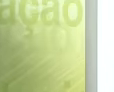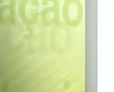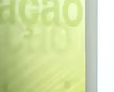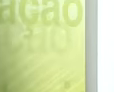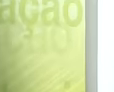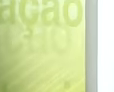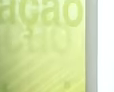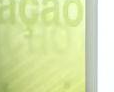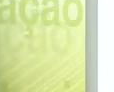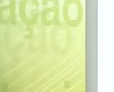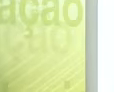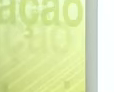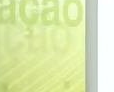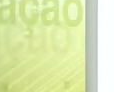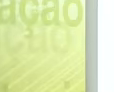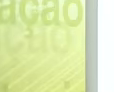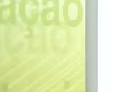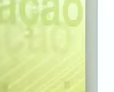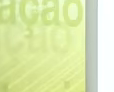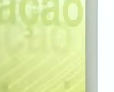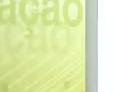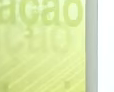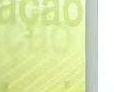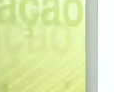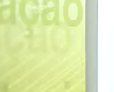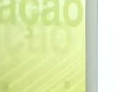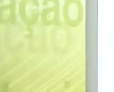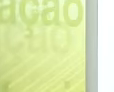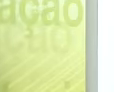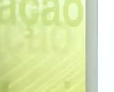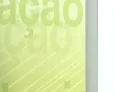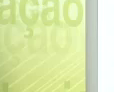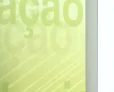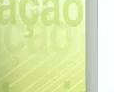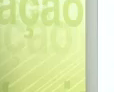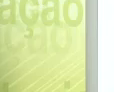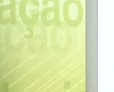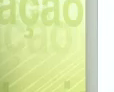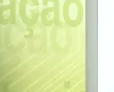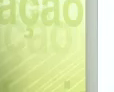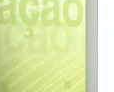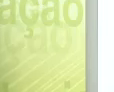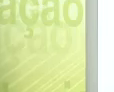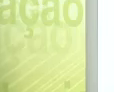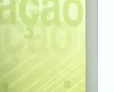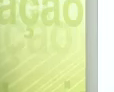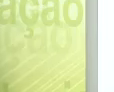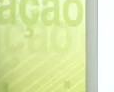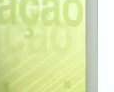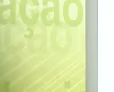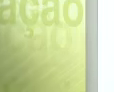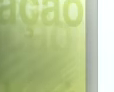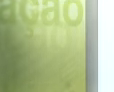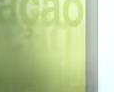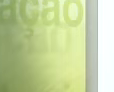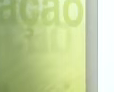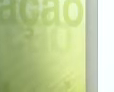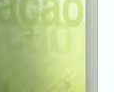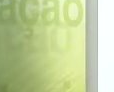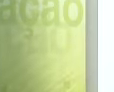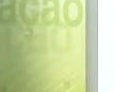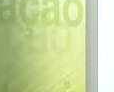HTML pronto. Então, no exemplo que eu mostrei, e daqui a pouco nós vamos revê-lo, nós colocamos um